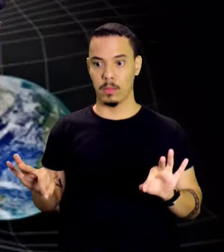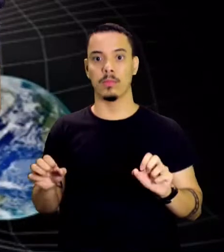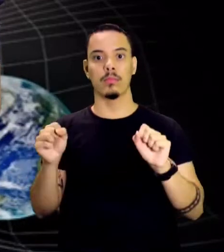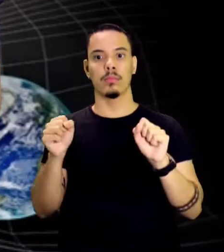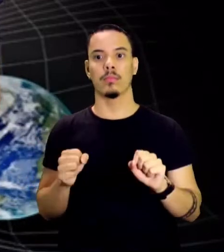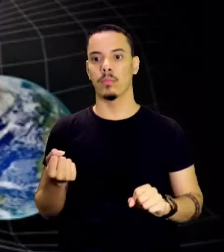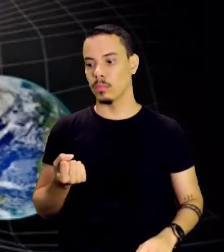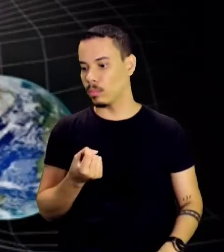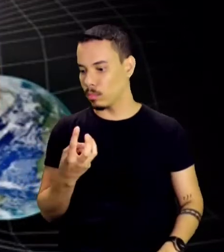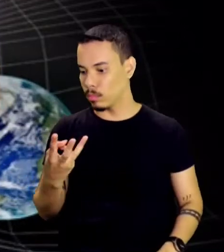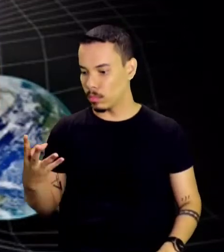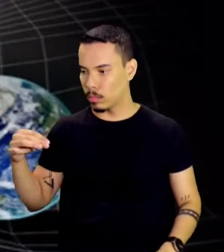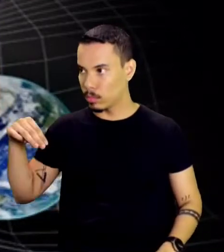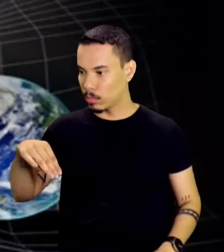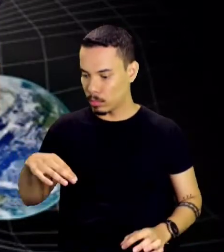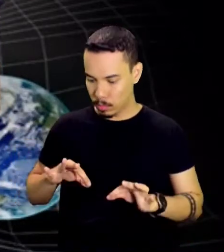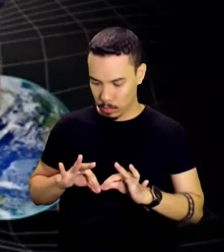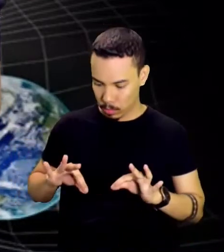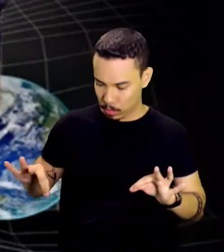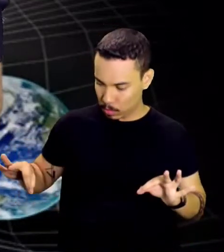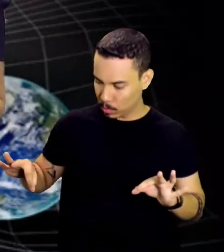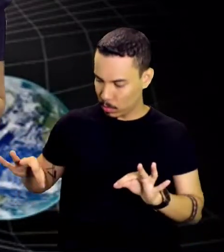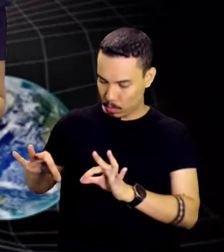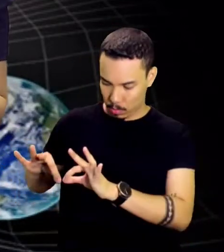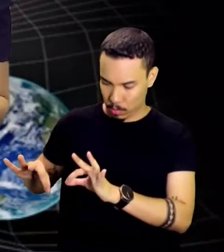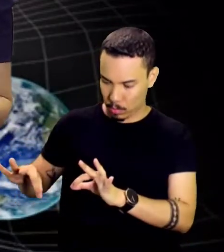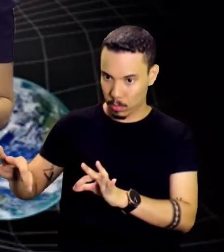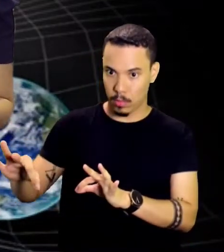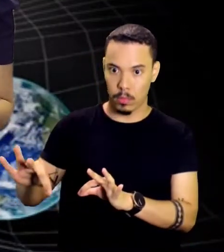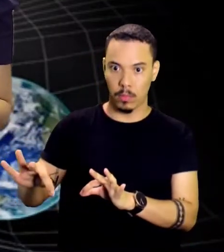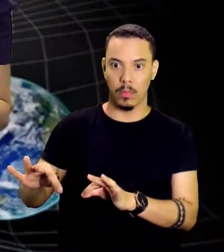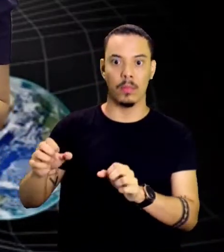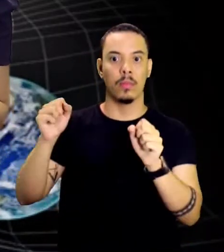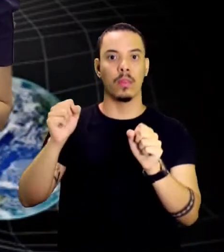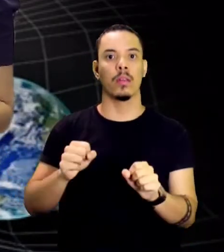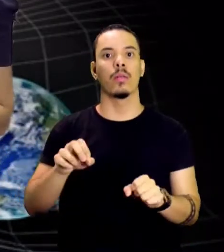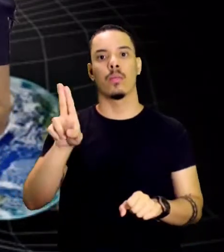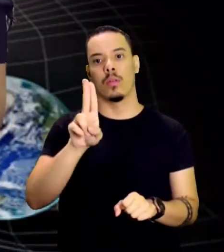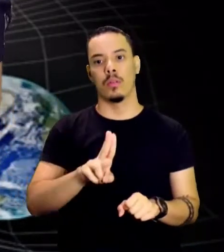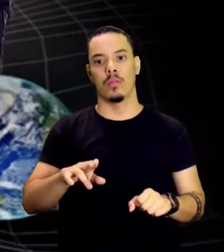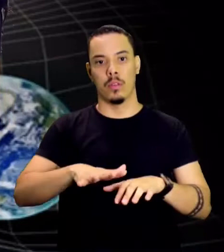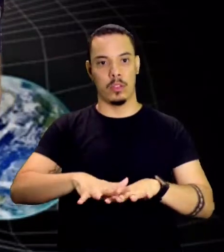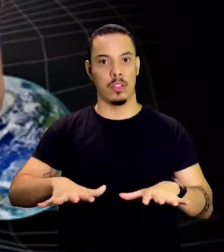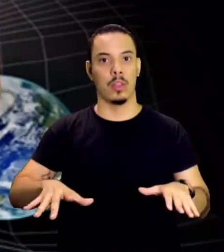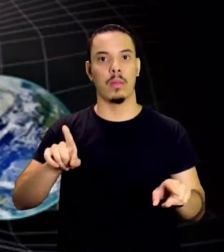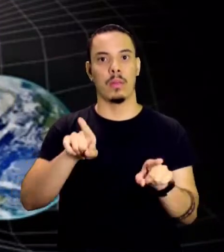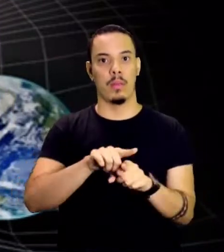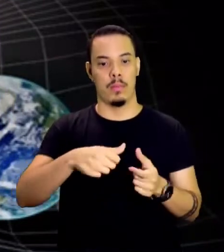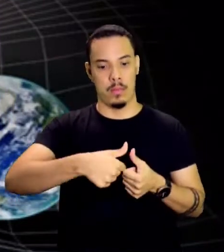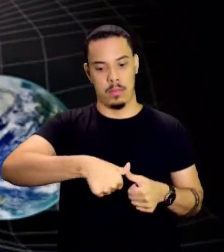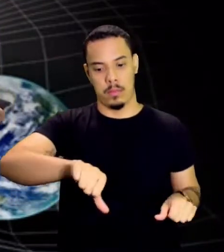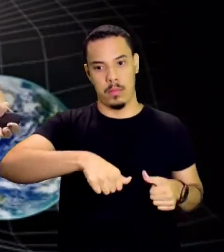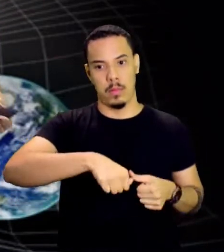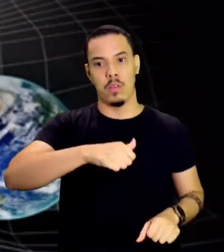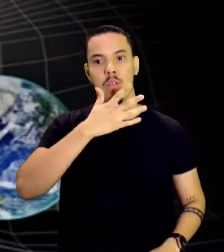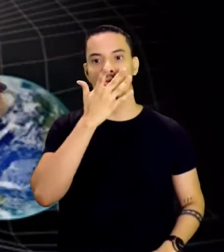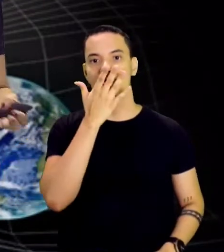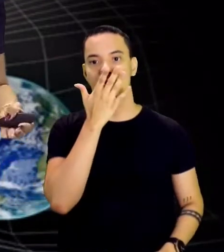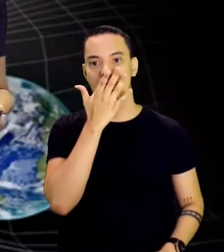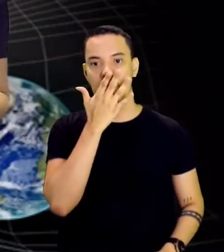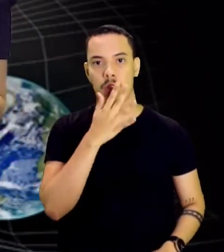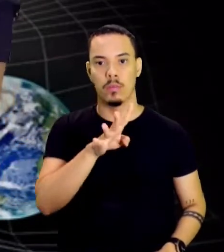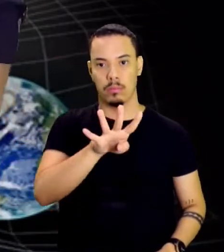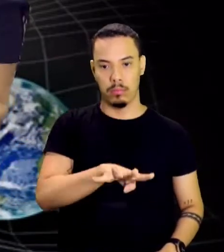dizer tantos metros a partir da porta né você marcar o chão conferindo-lhe remover fazer uma